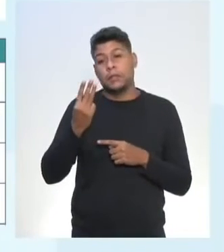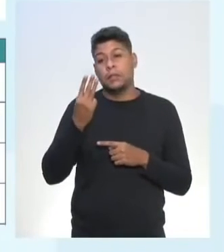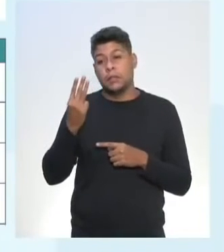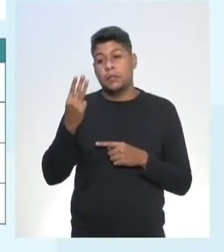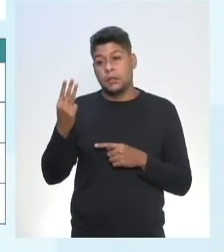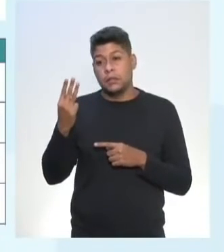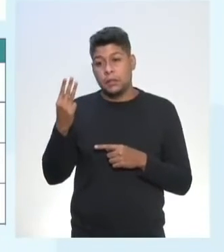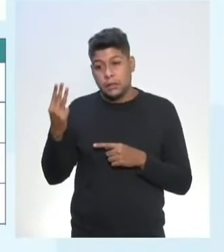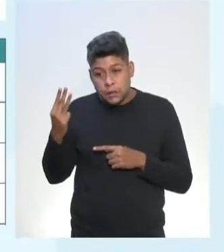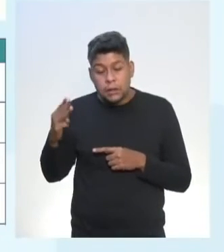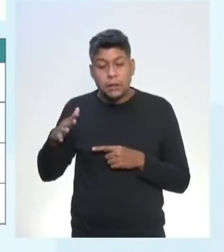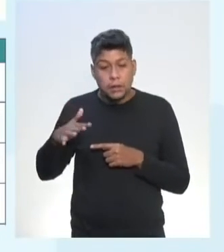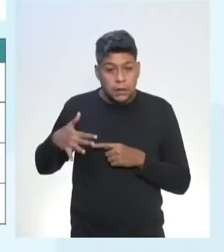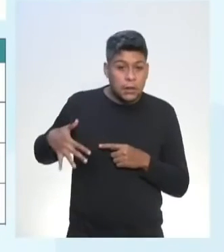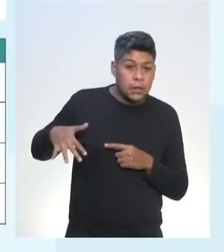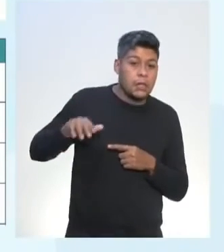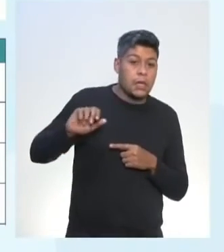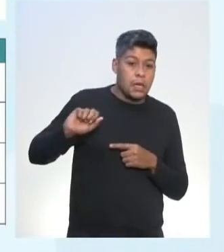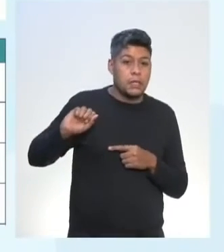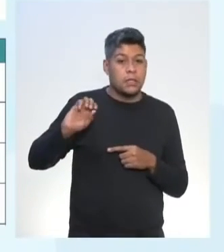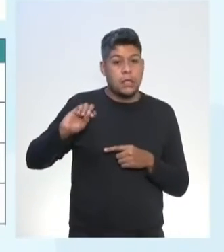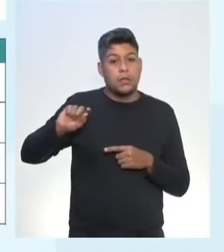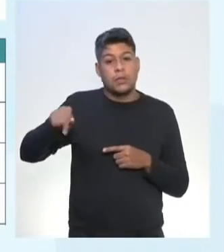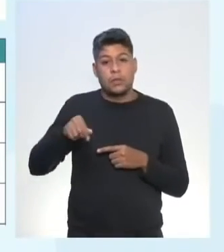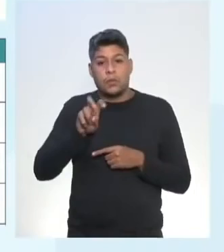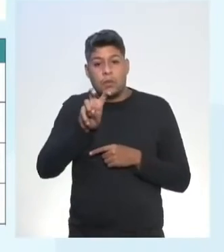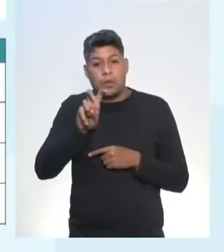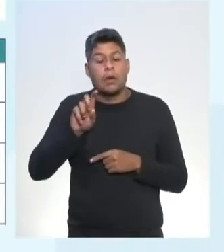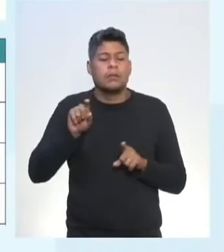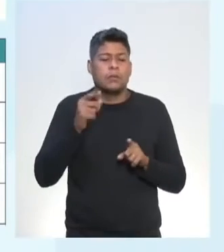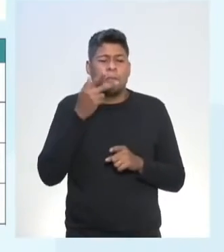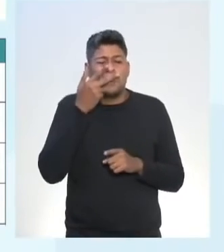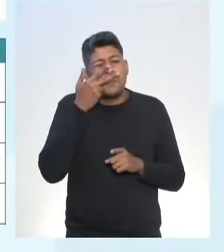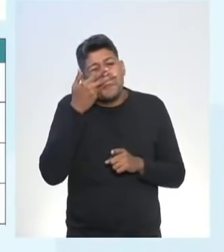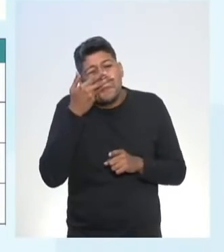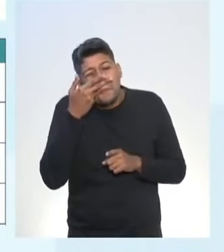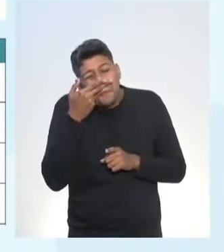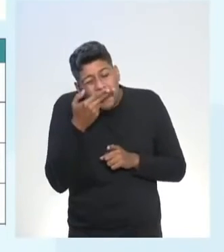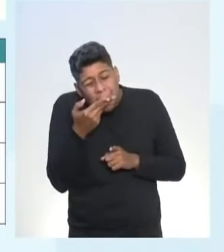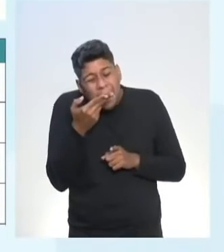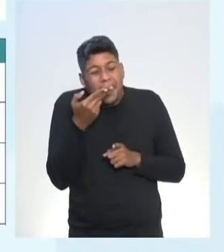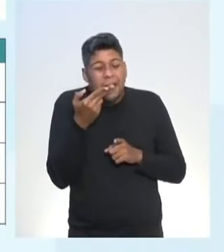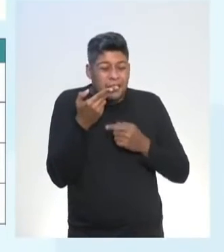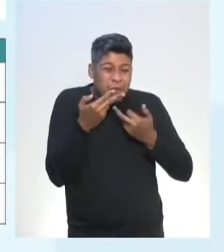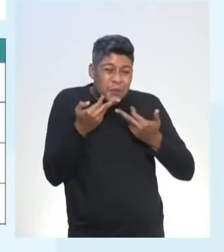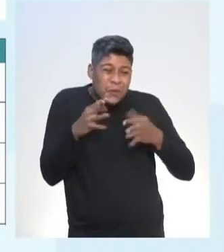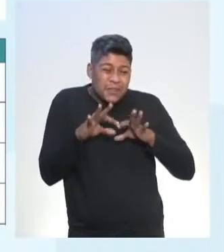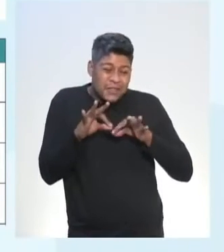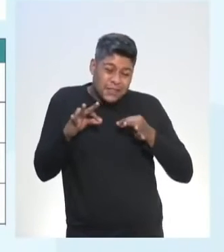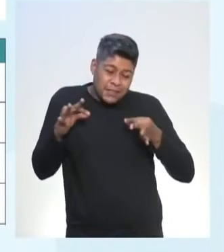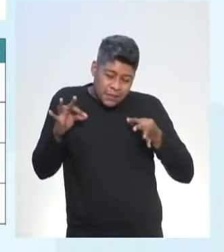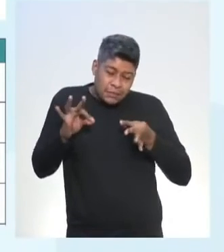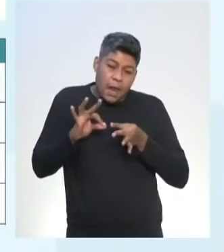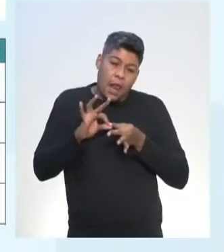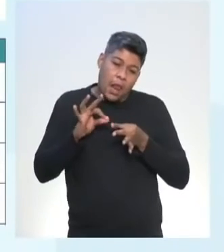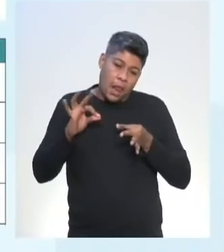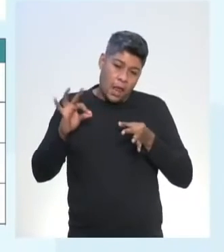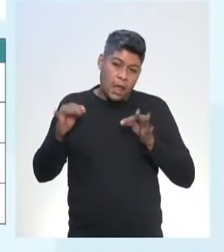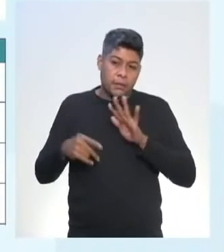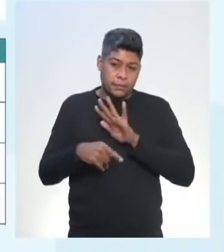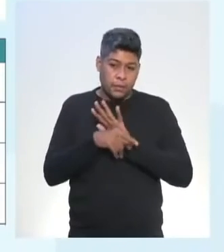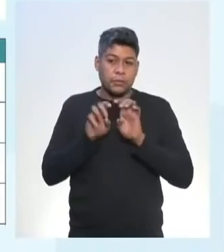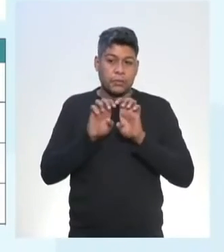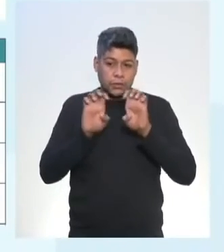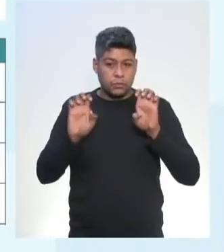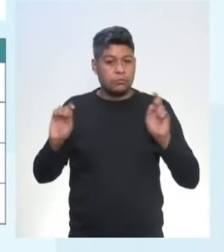né tá localizado aqui na 0584 tá um pouquinho né pouca coisa adiante a ele né então uma